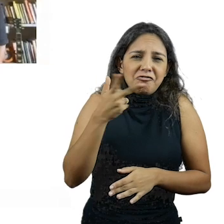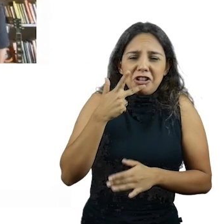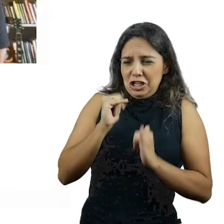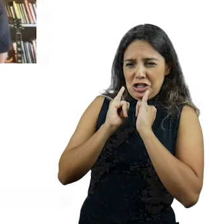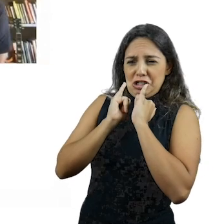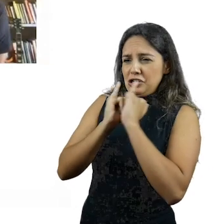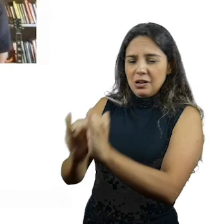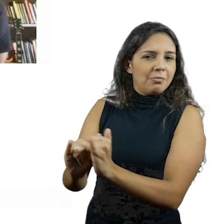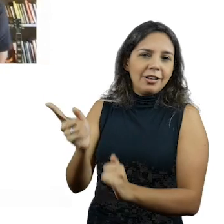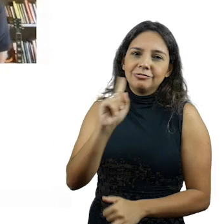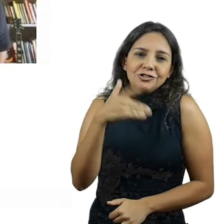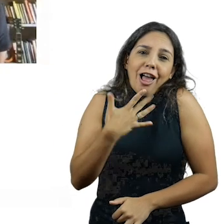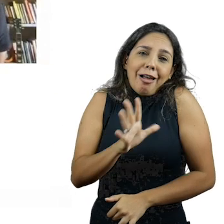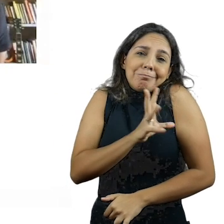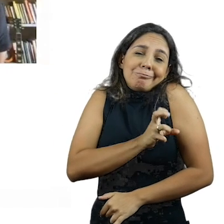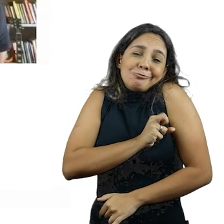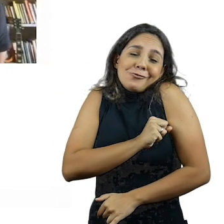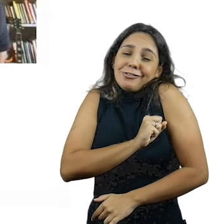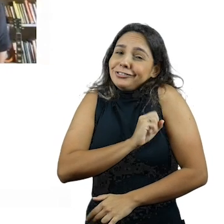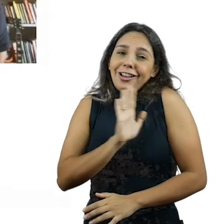dizer jamais.